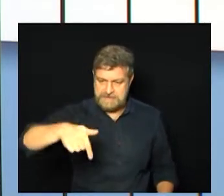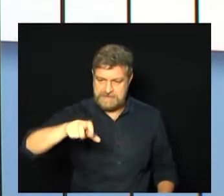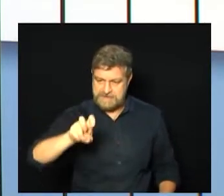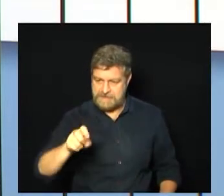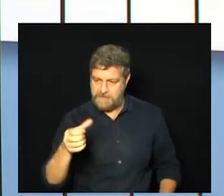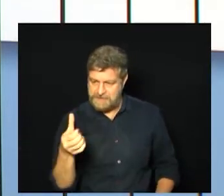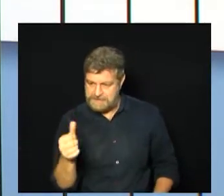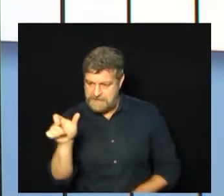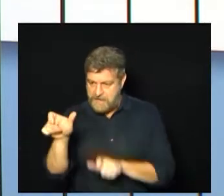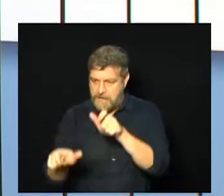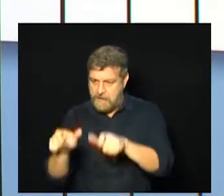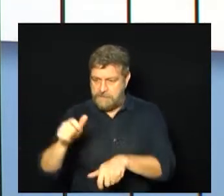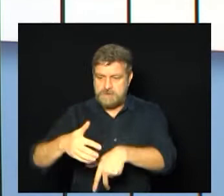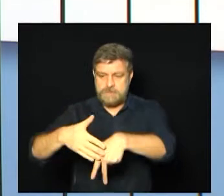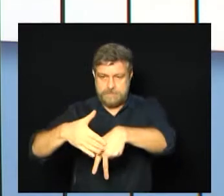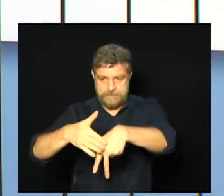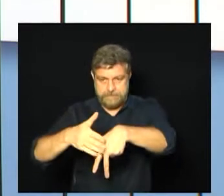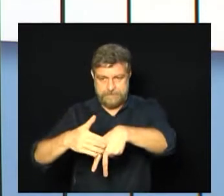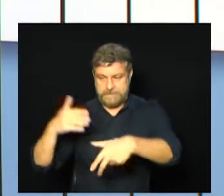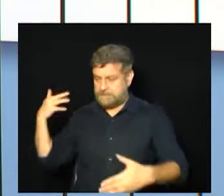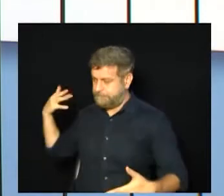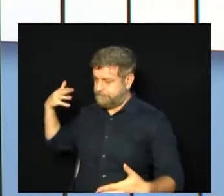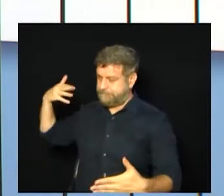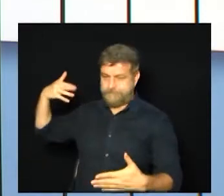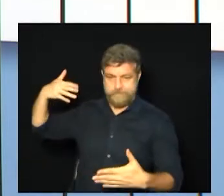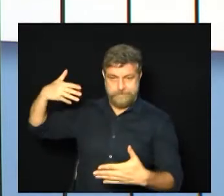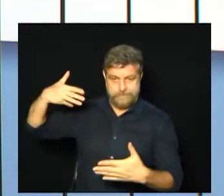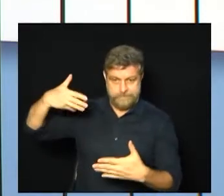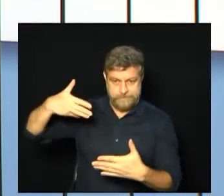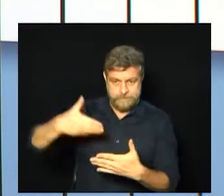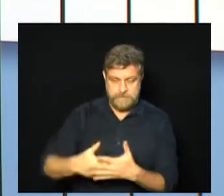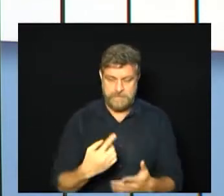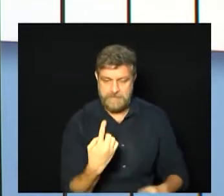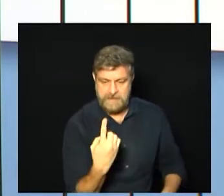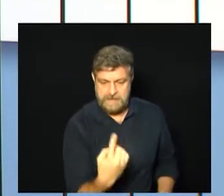4.407.756 casos da doença desde o início da pandemia, com